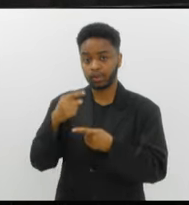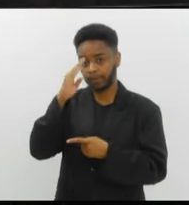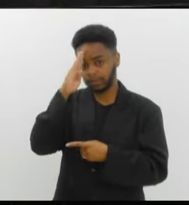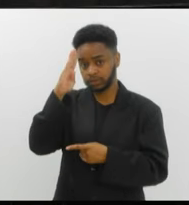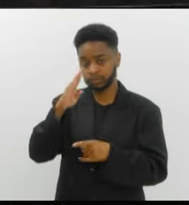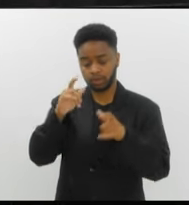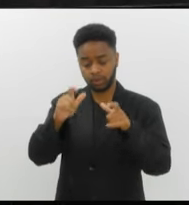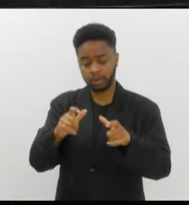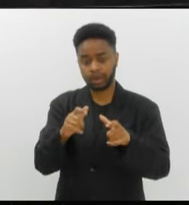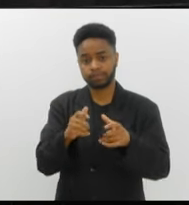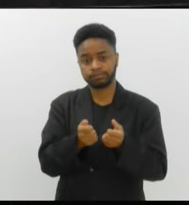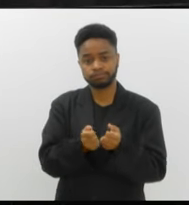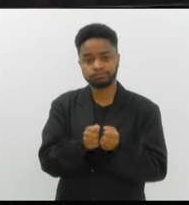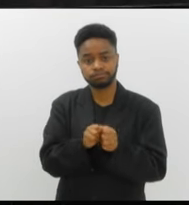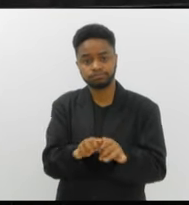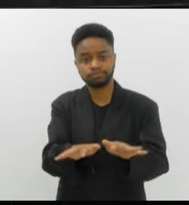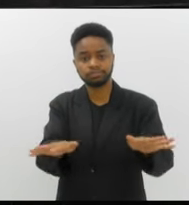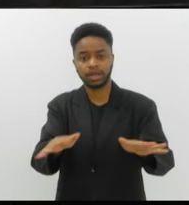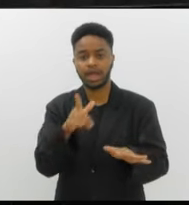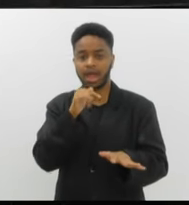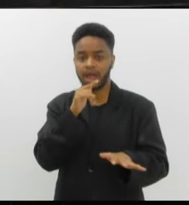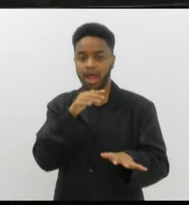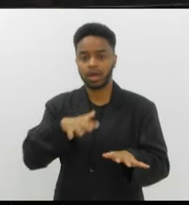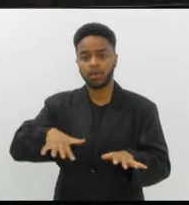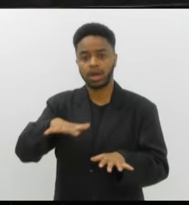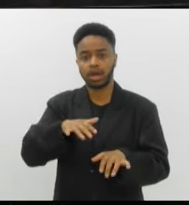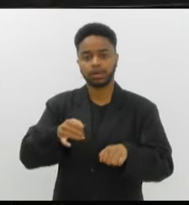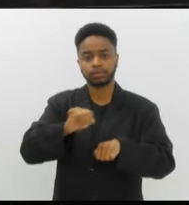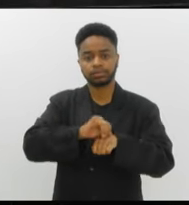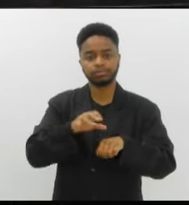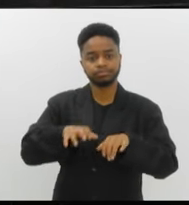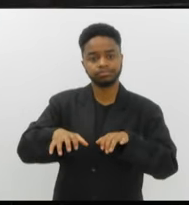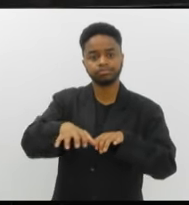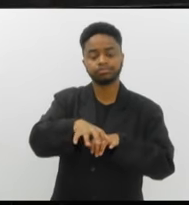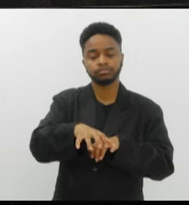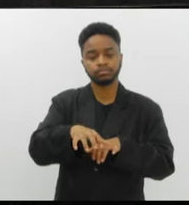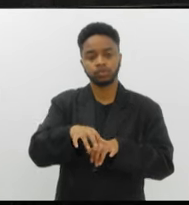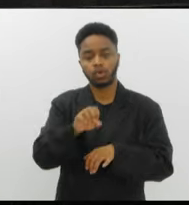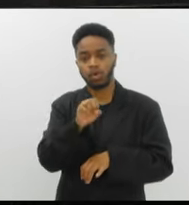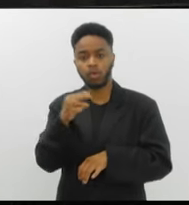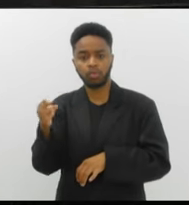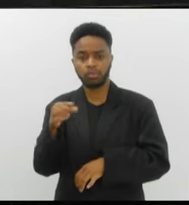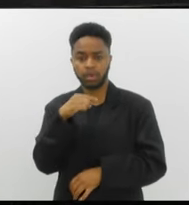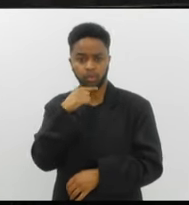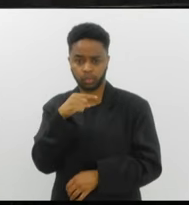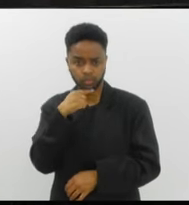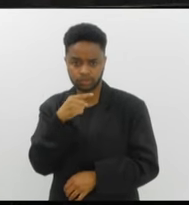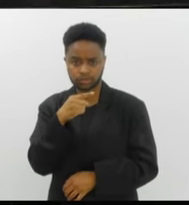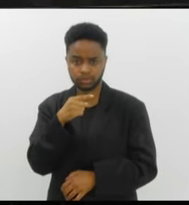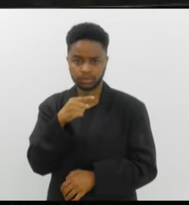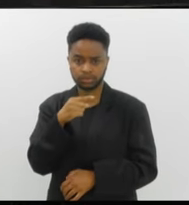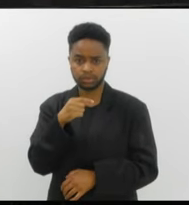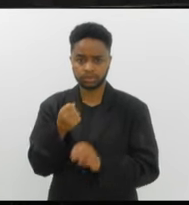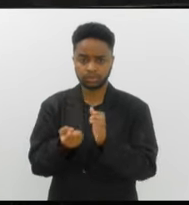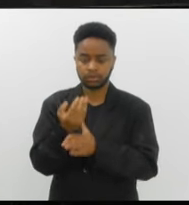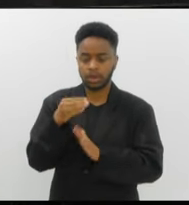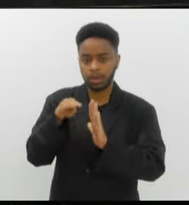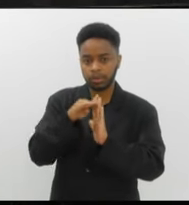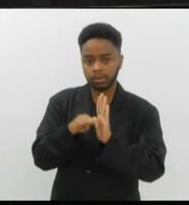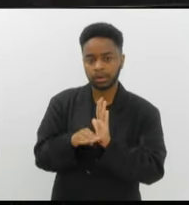de água para a região metropolitana? Será que eu não consigo fazer um belo programa